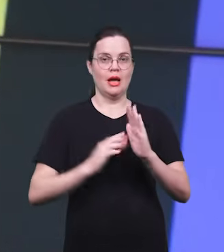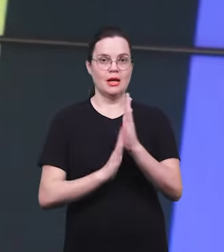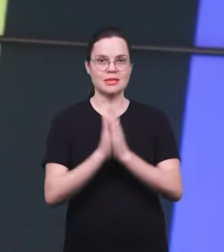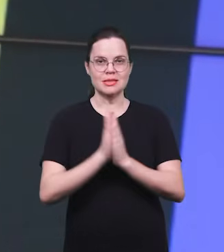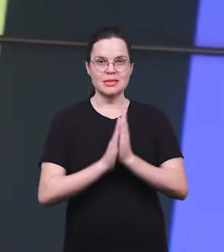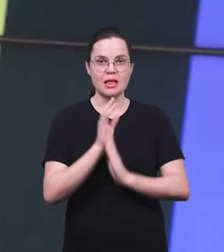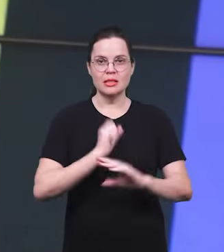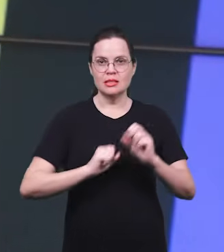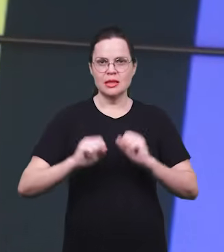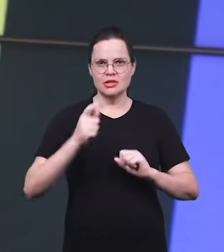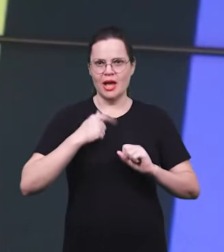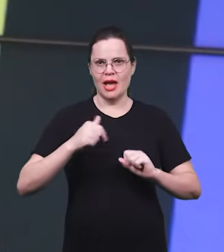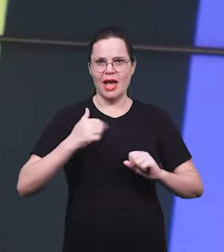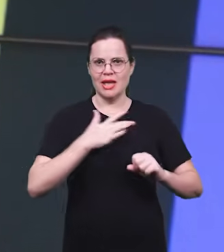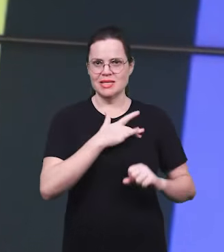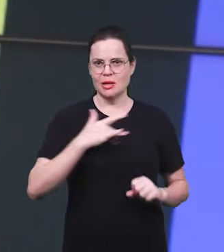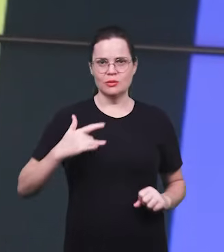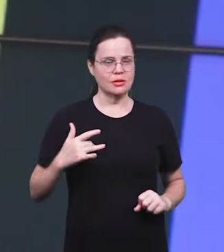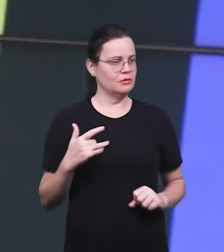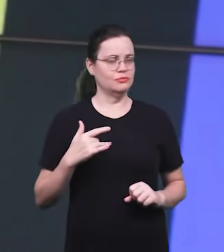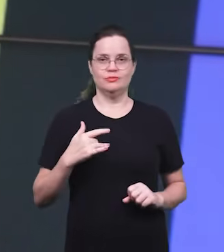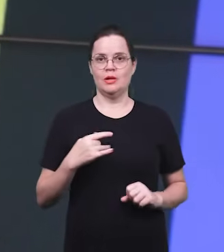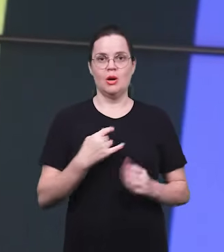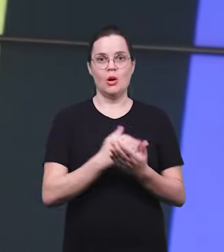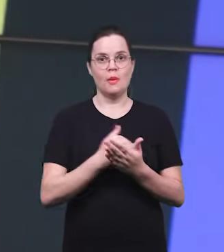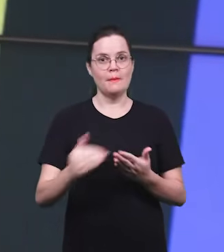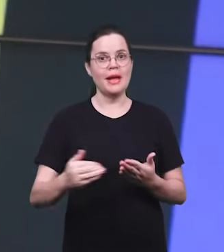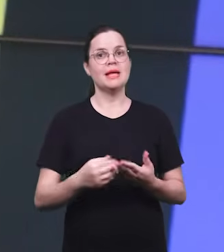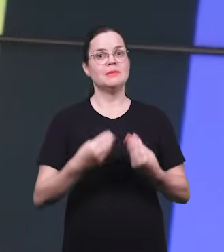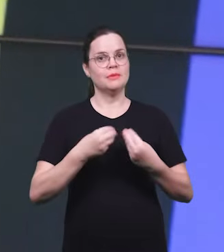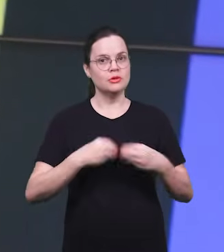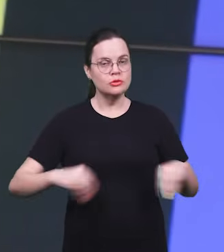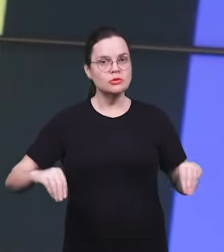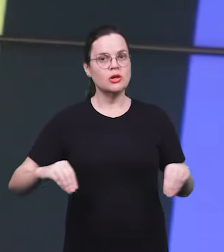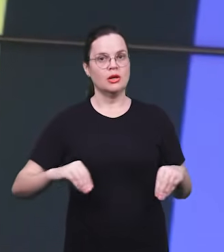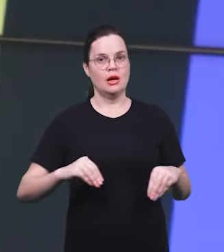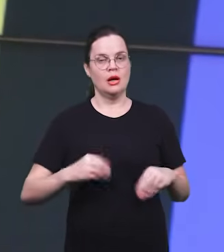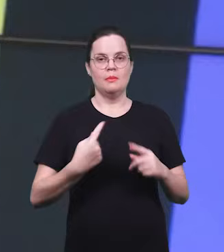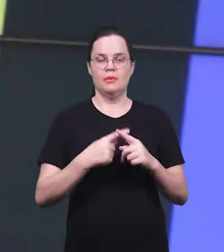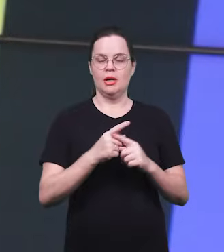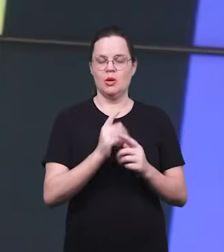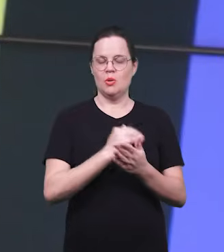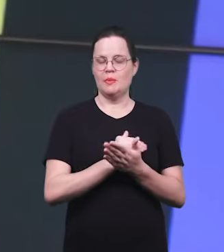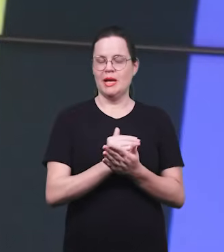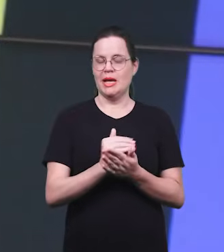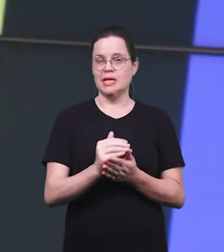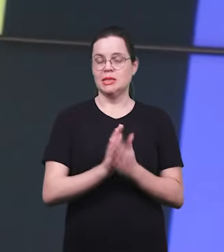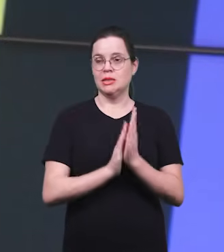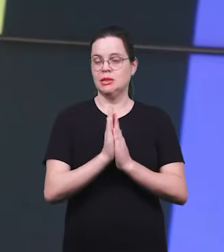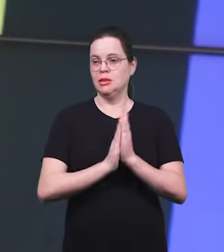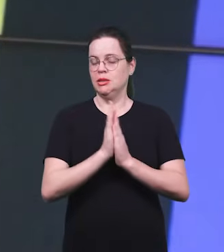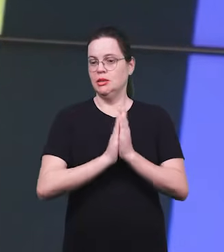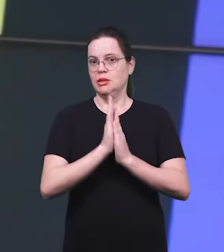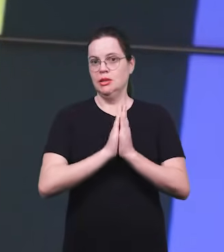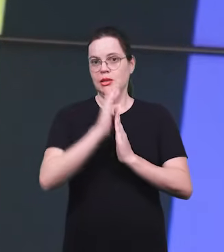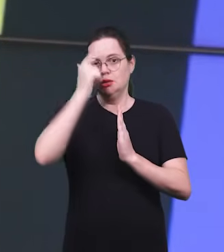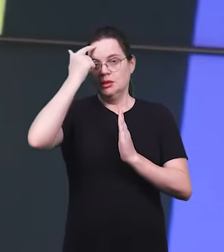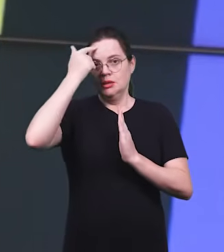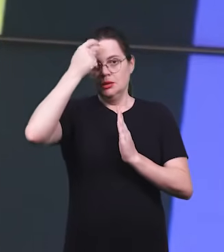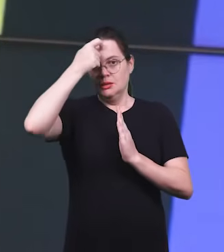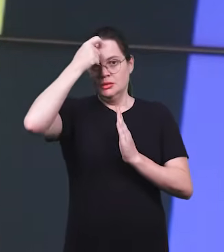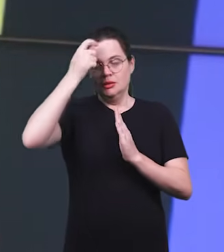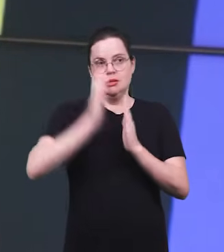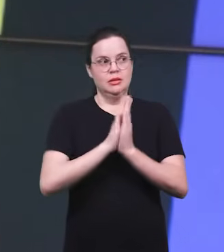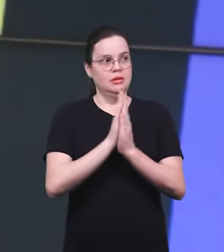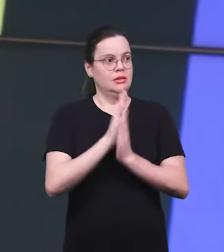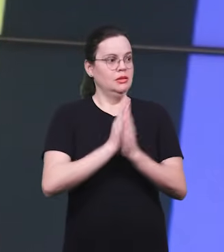ser um alerta saudável e se transforma numa vilã. Ela começa a ocupar espaço demais na nossa mente, nos